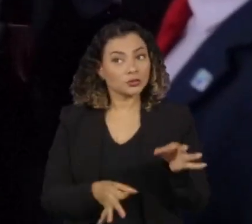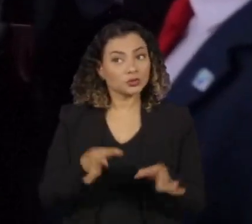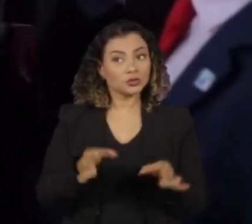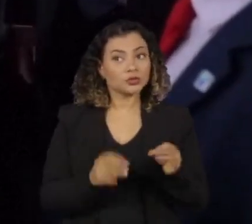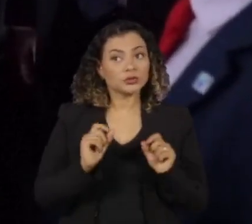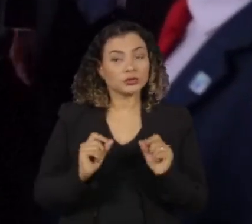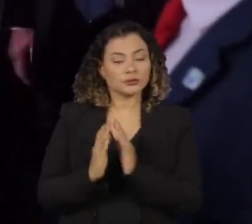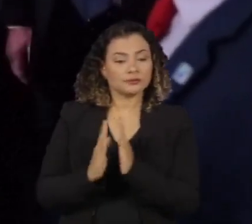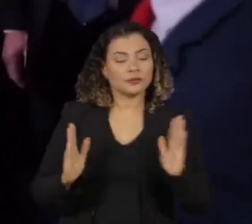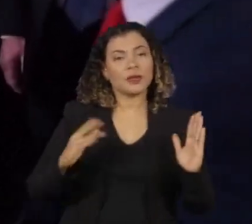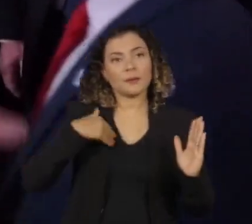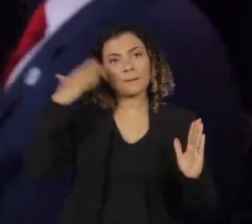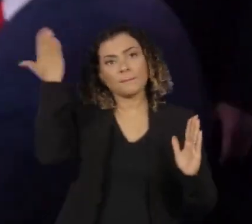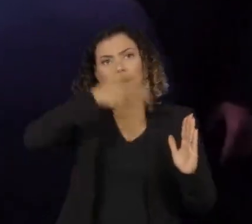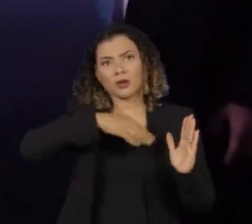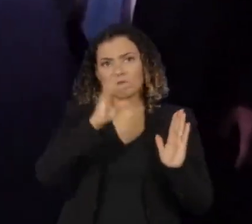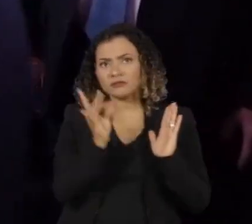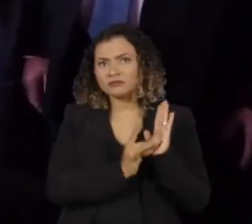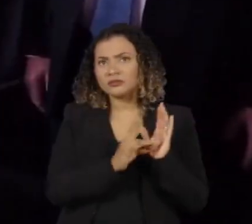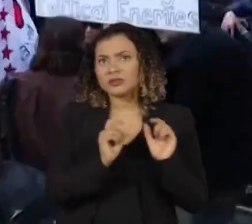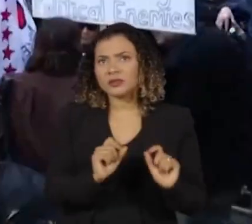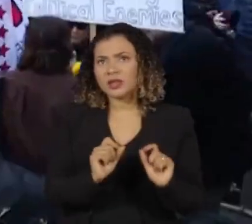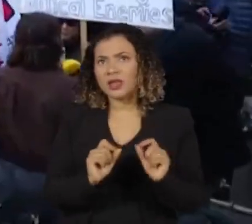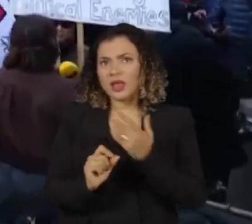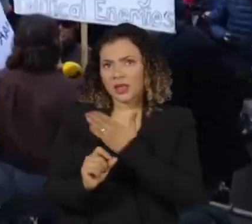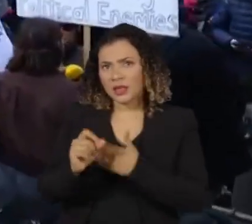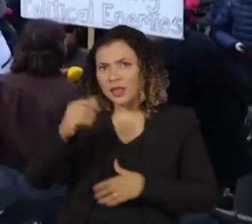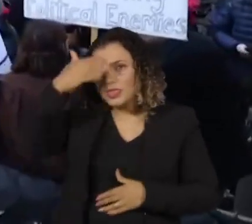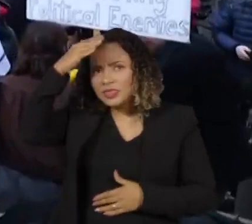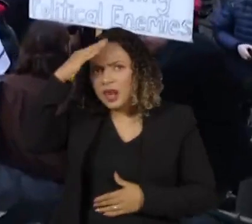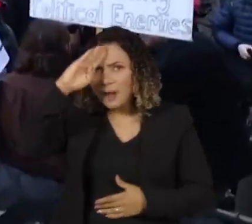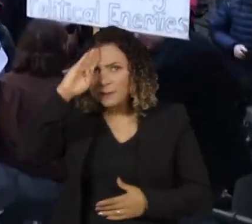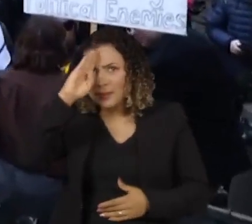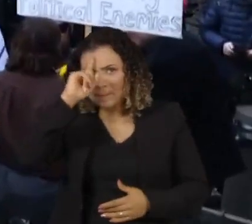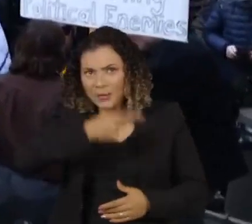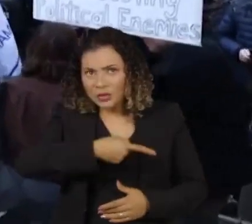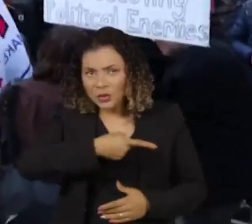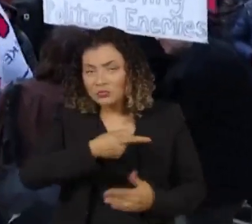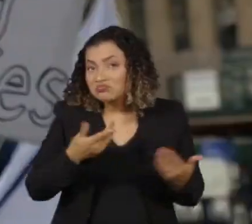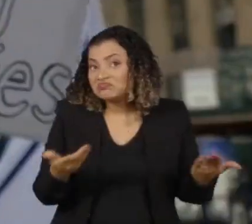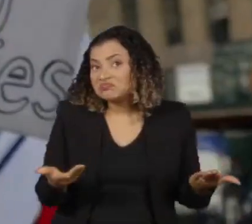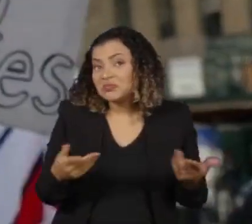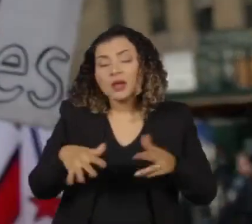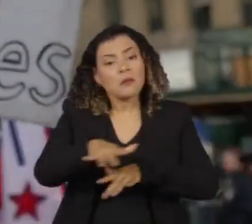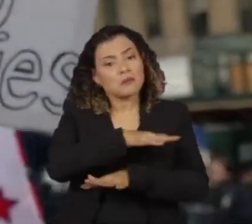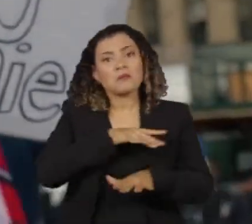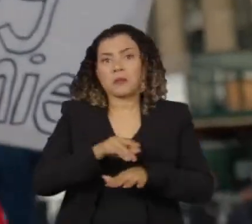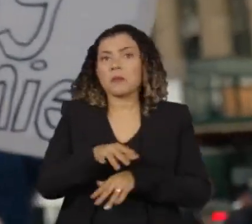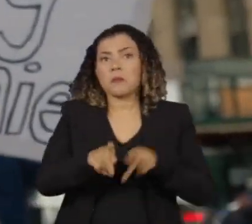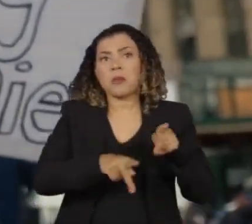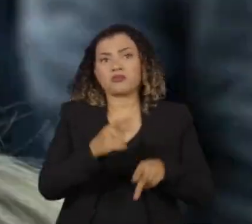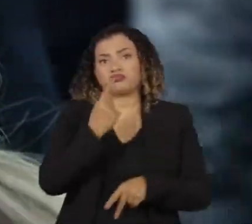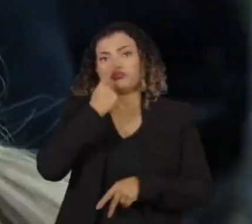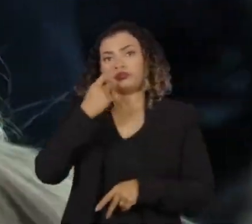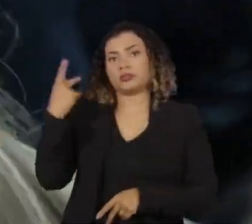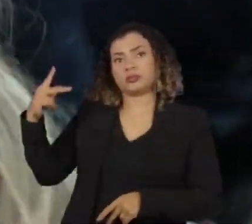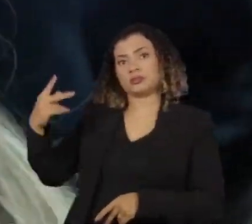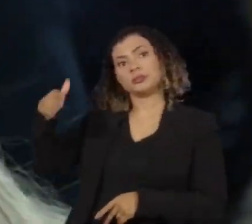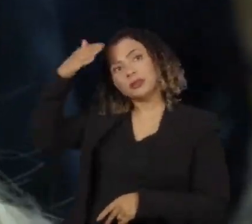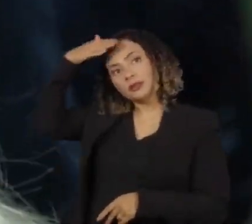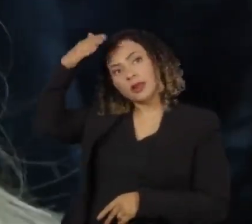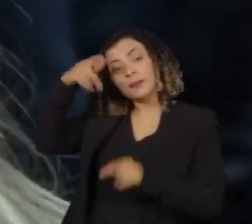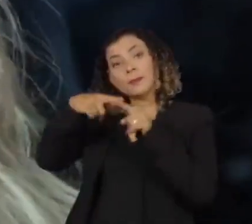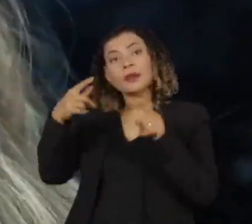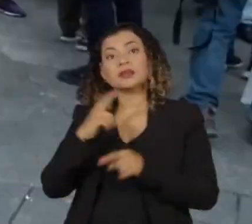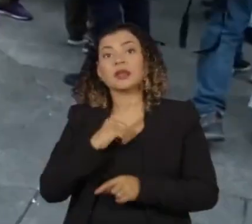terá que provar que foi de fato a mando de Trump. O escândalo não afetou a popularidade do republicano. Ele ainda